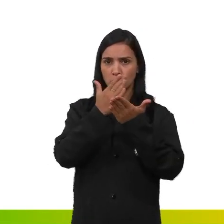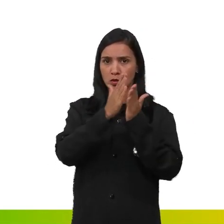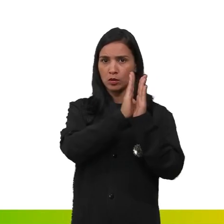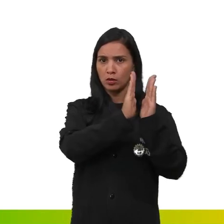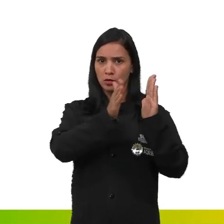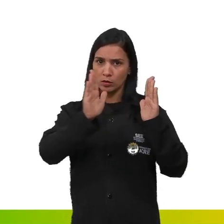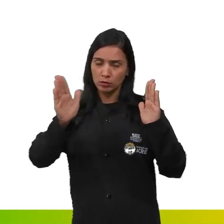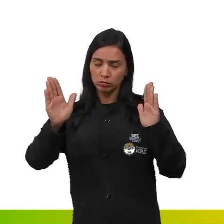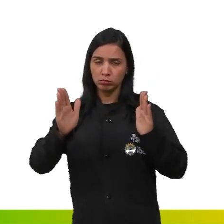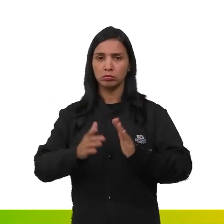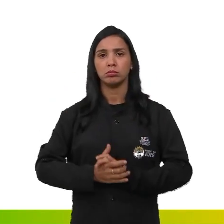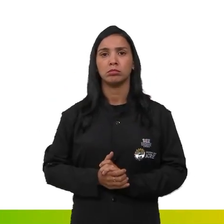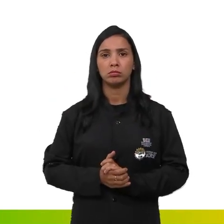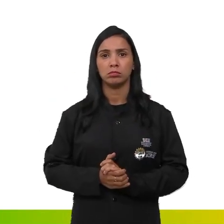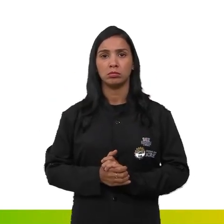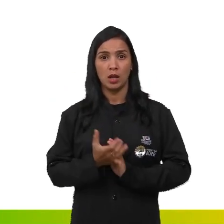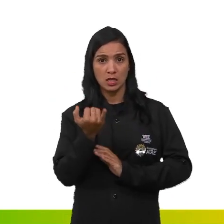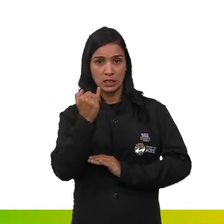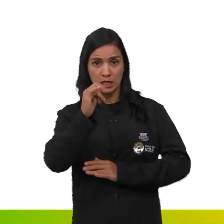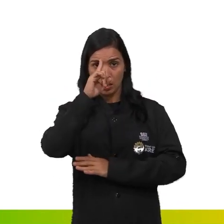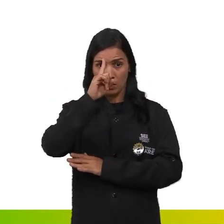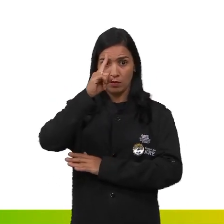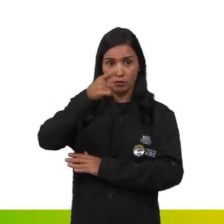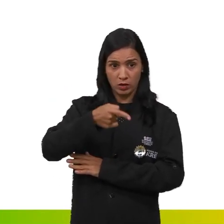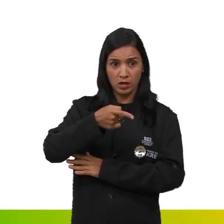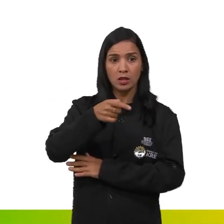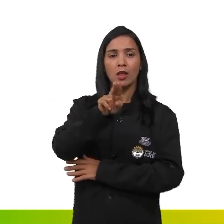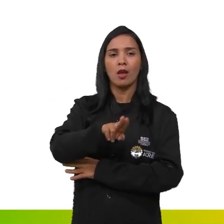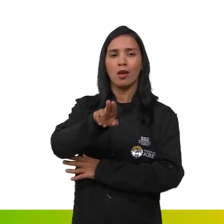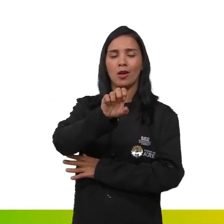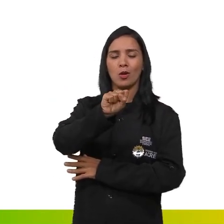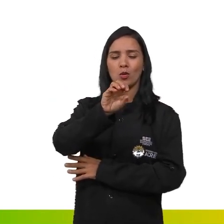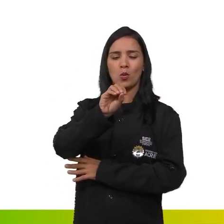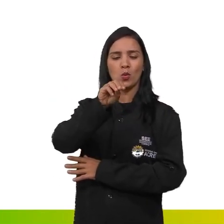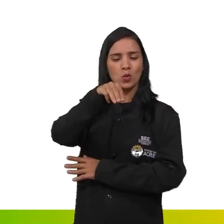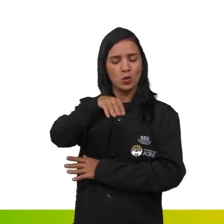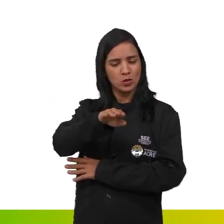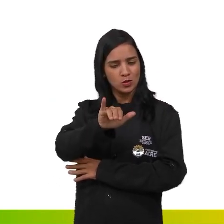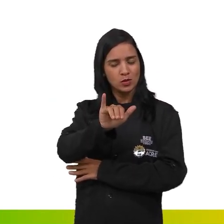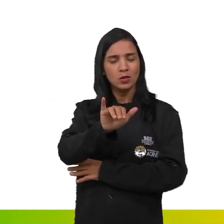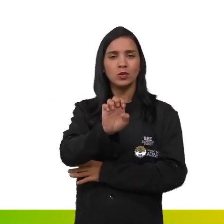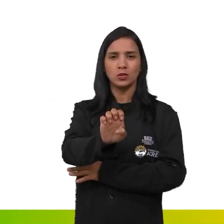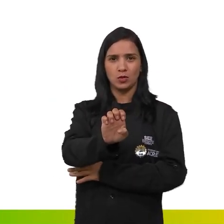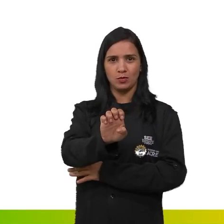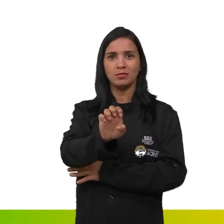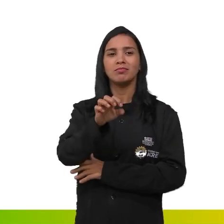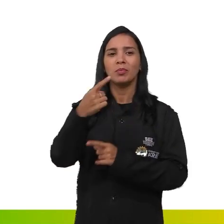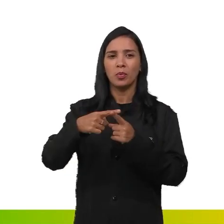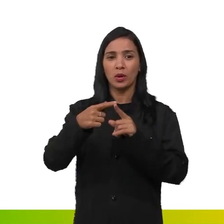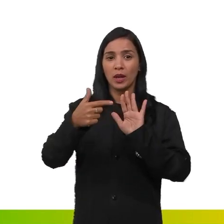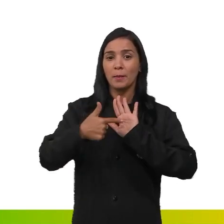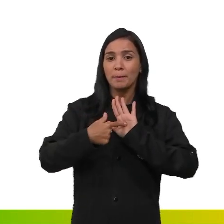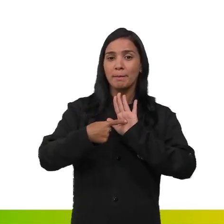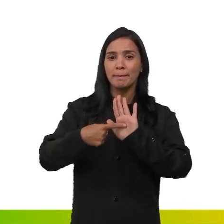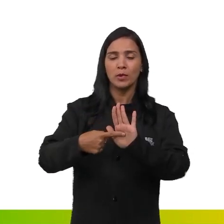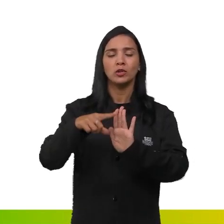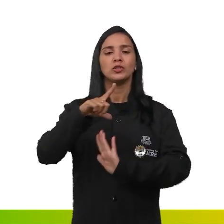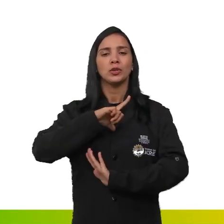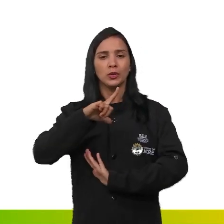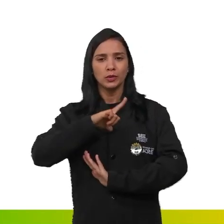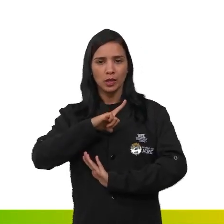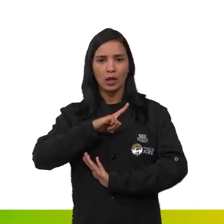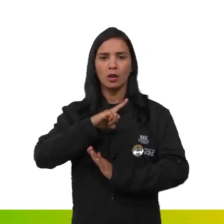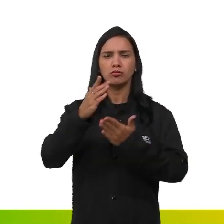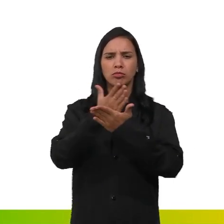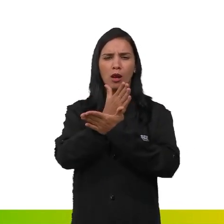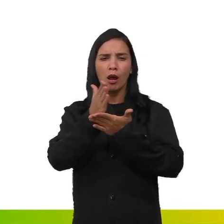algo afirmativo, eu vou utilizar o some, que ele está indicando alguns. No caso